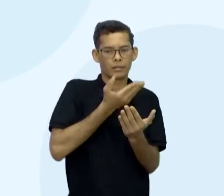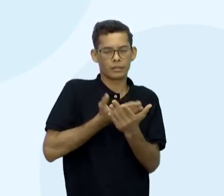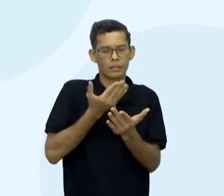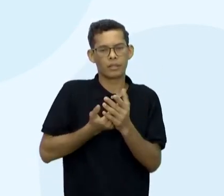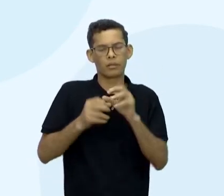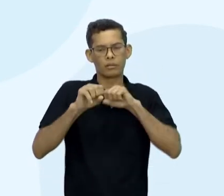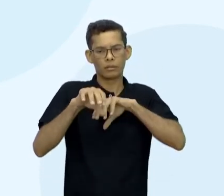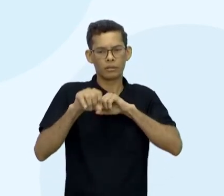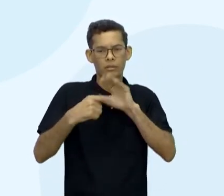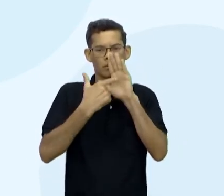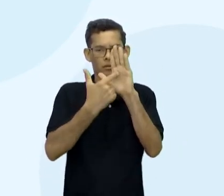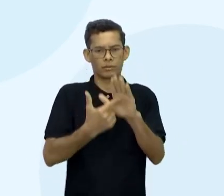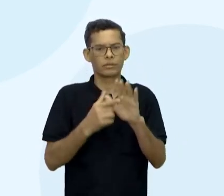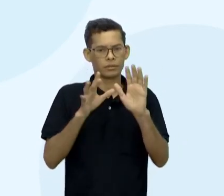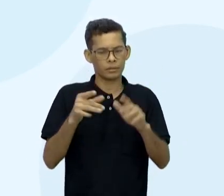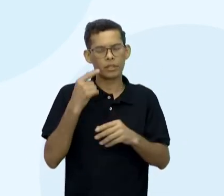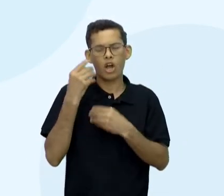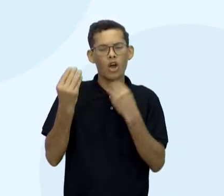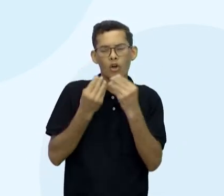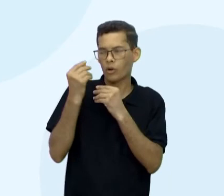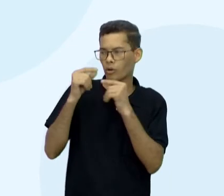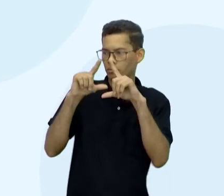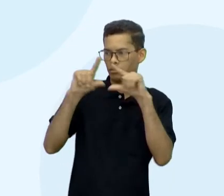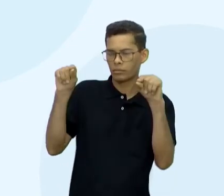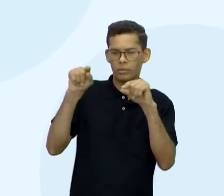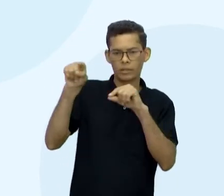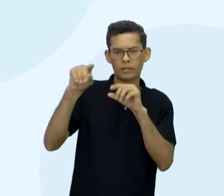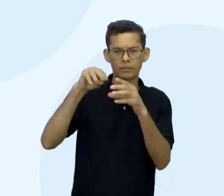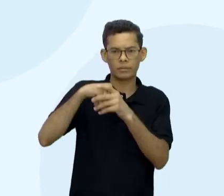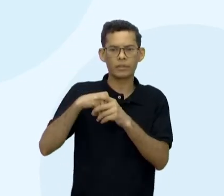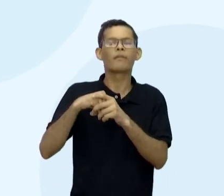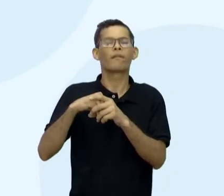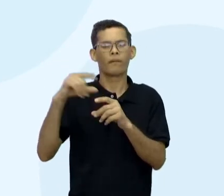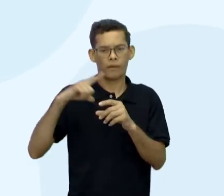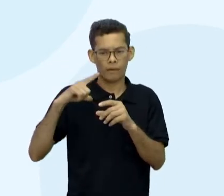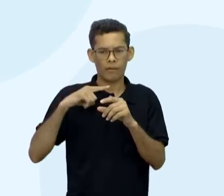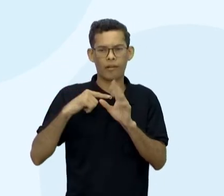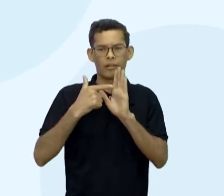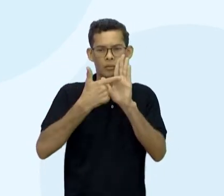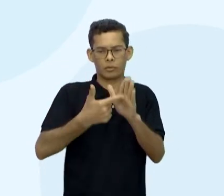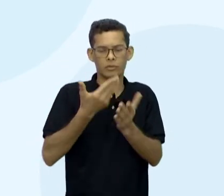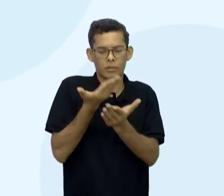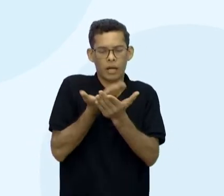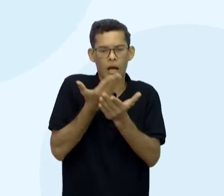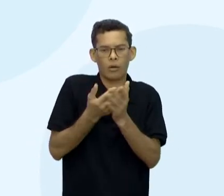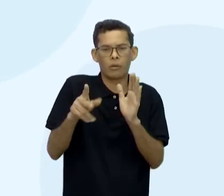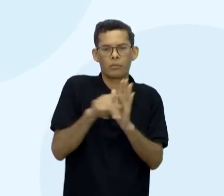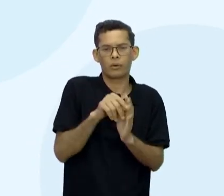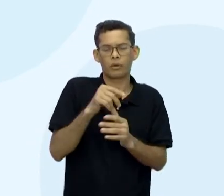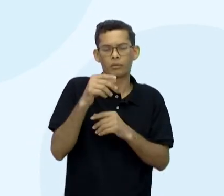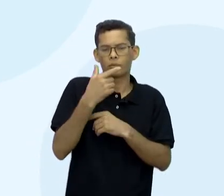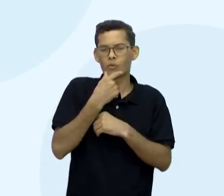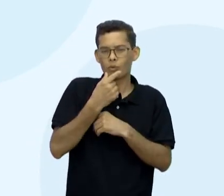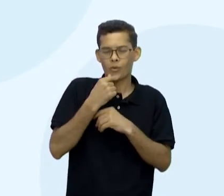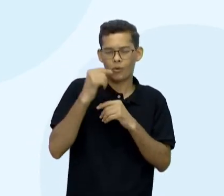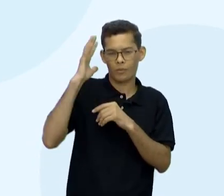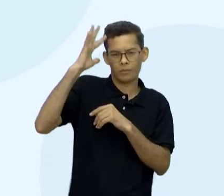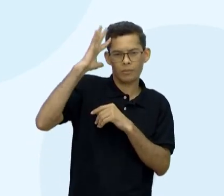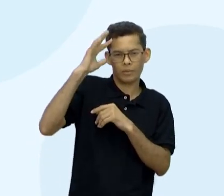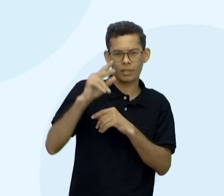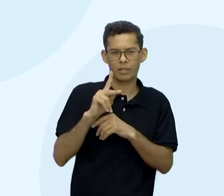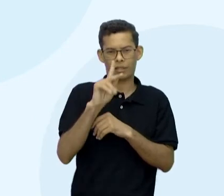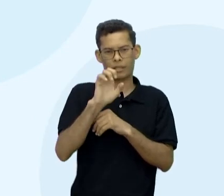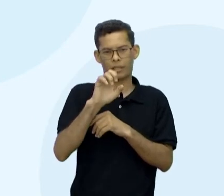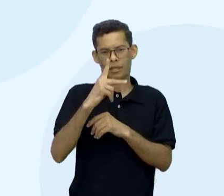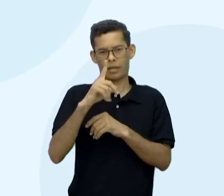saber como que eu cheguei nessa equaçãozinha aqui, tá lá a demonstração na aula da lei de Kepler. E tá aí, a massa do Sol tá aqui, distância da Terra até